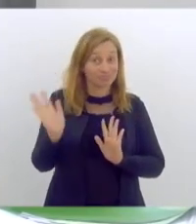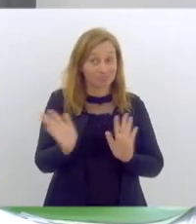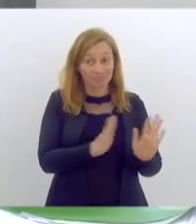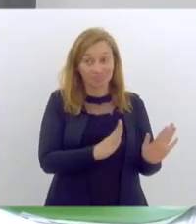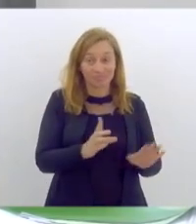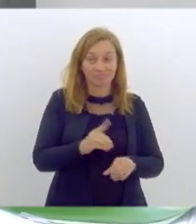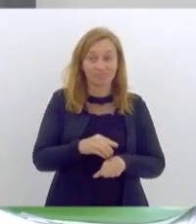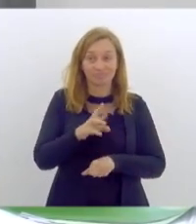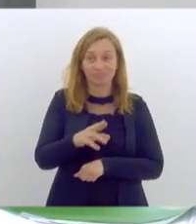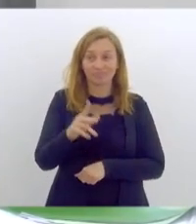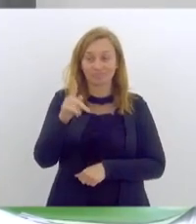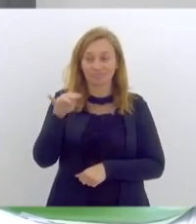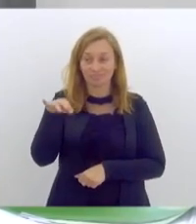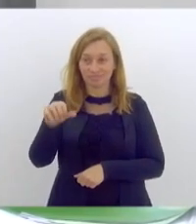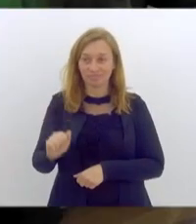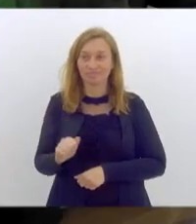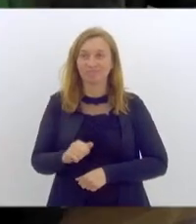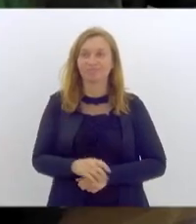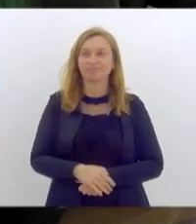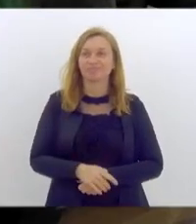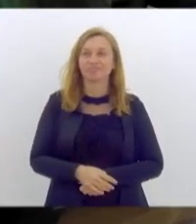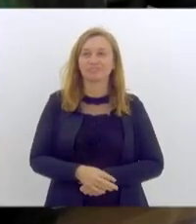Doutora Priscila